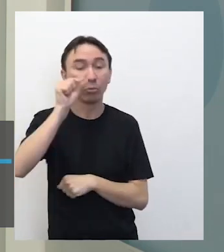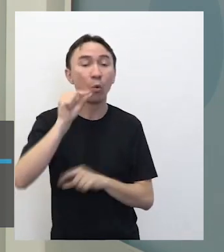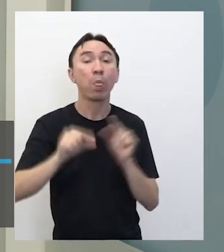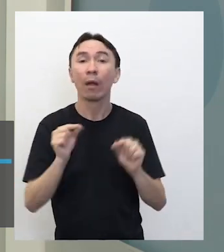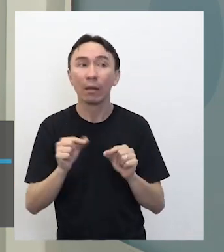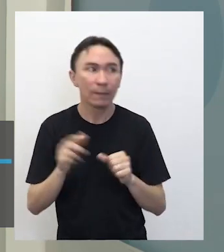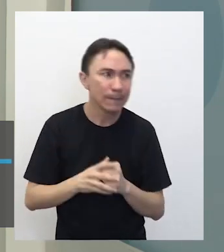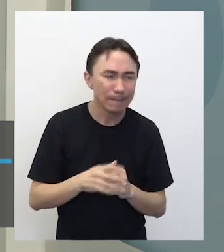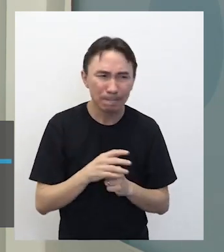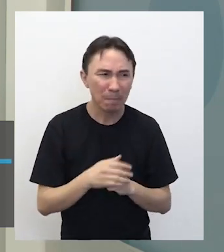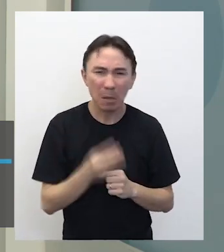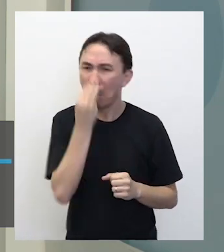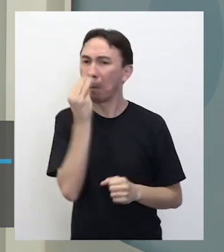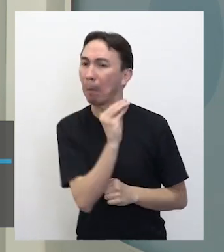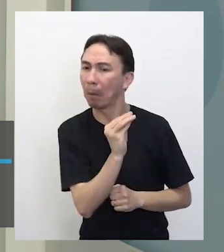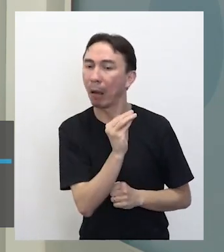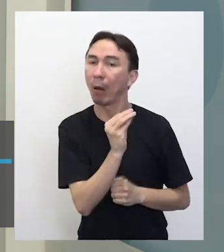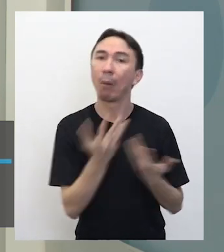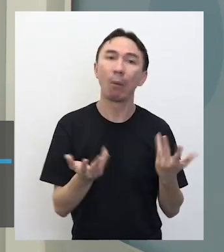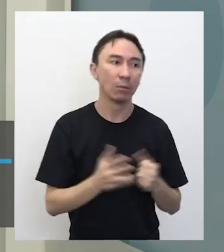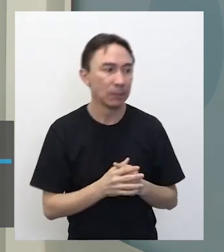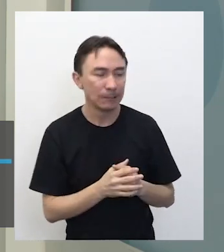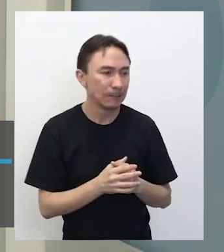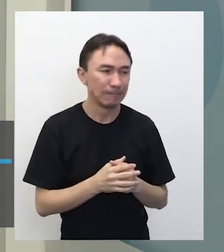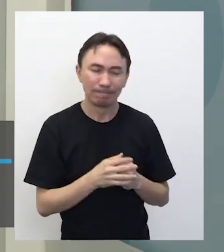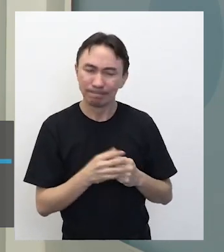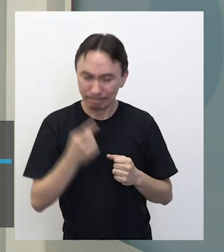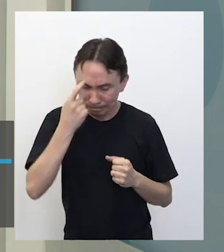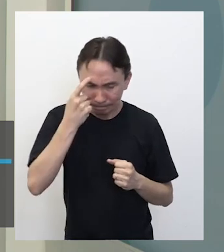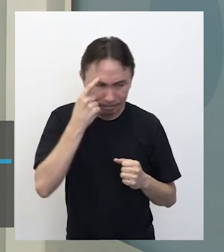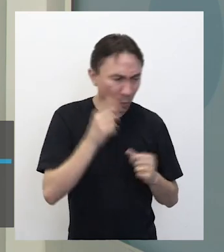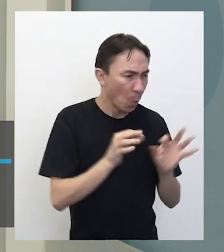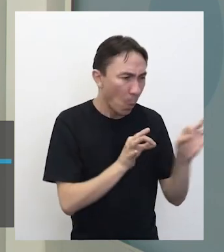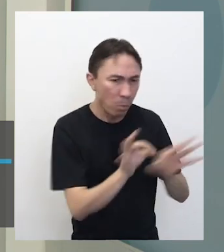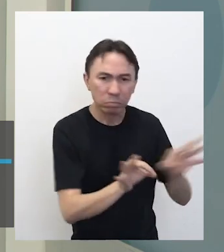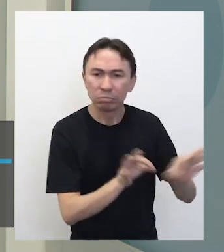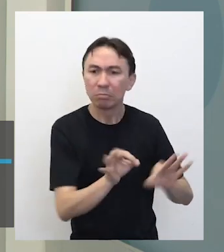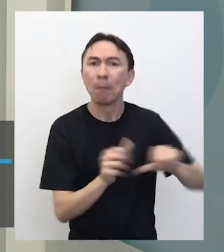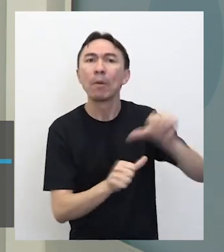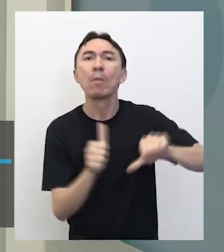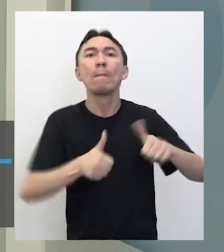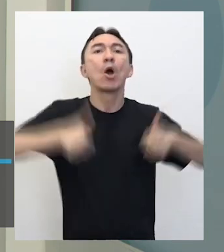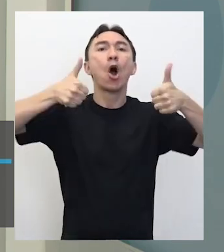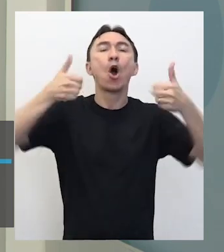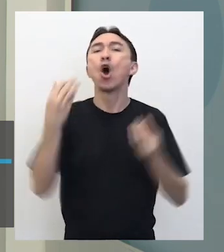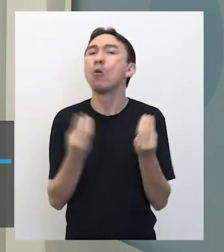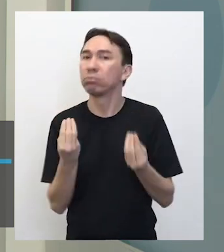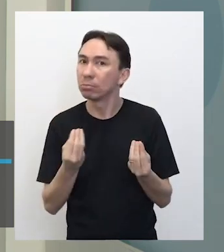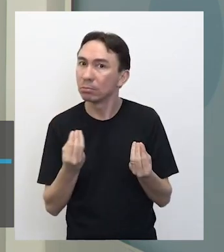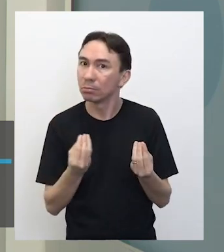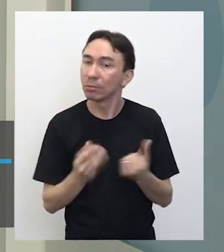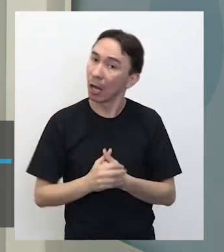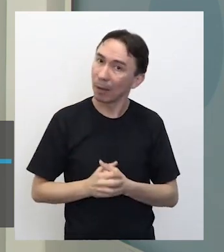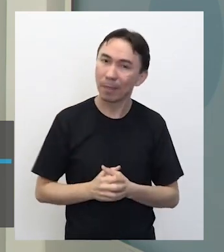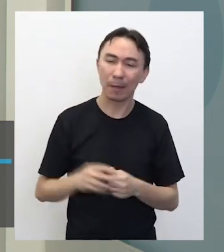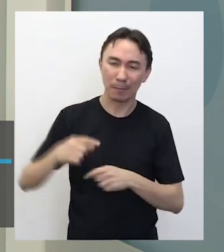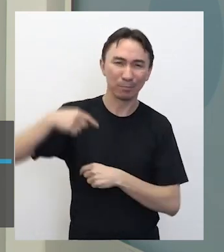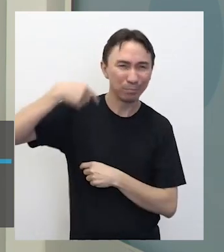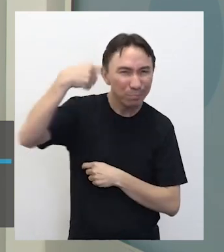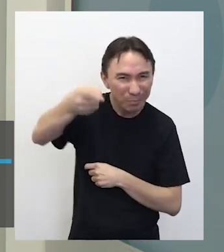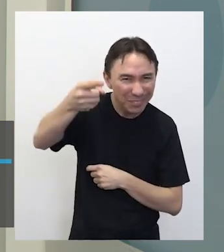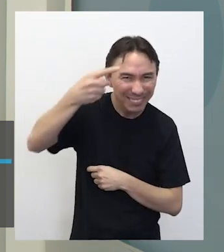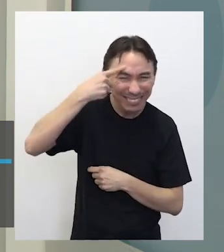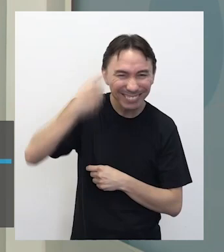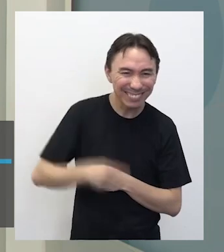Mas acho que na próxima aula a gente vai falar um pouquinho dessa coisa do otimismo, né?